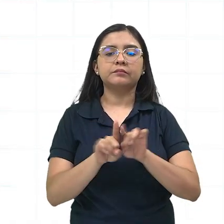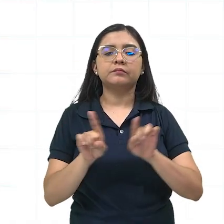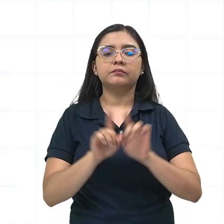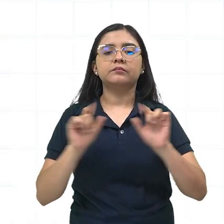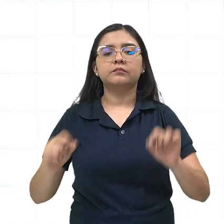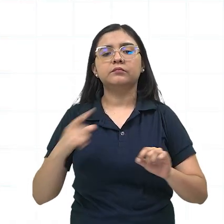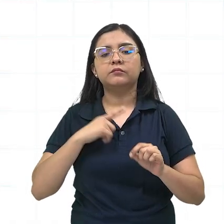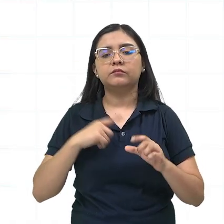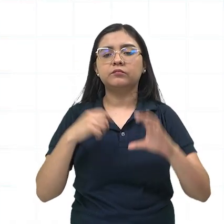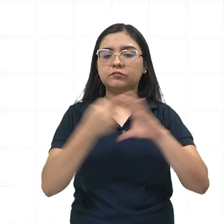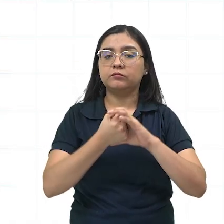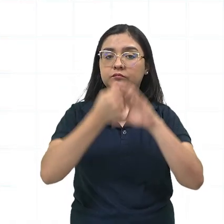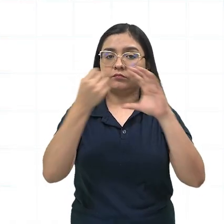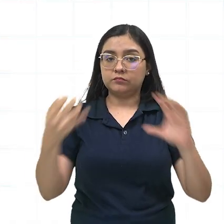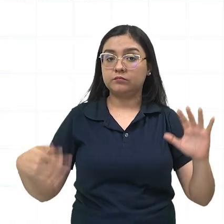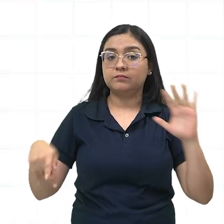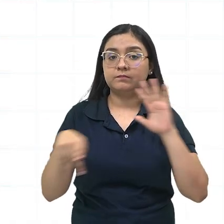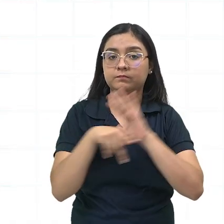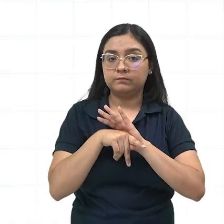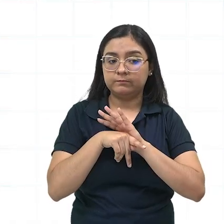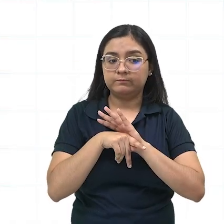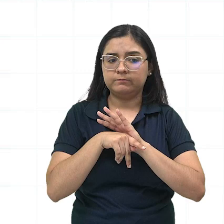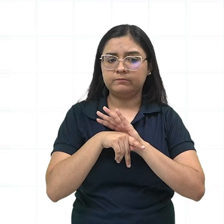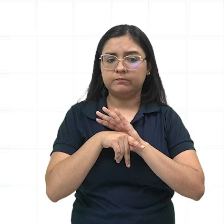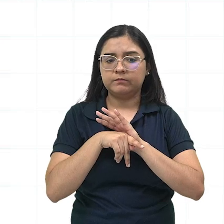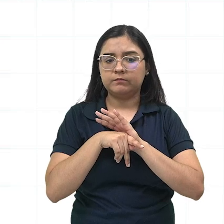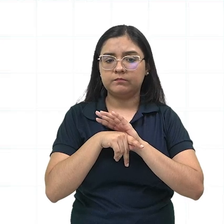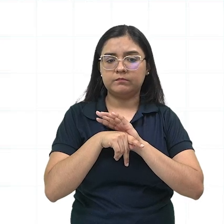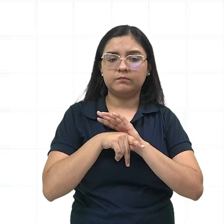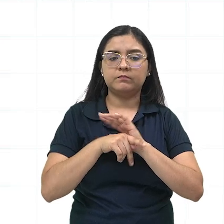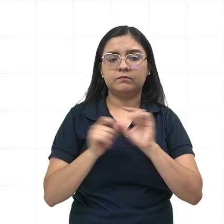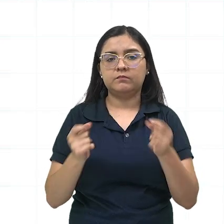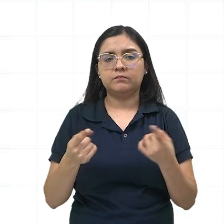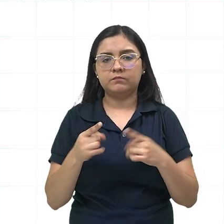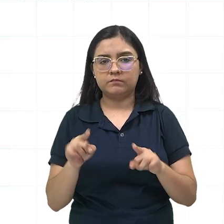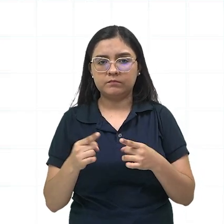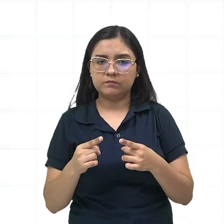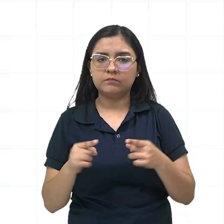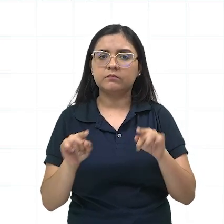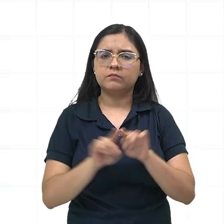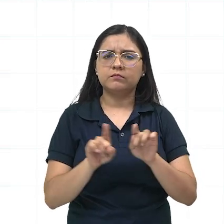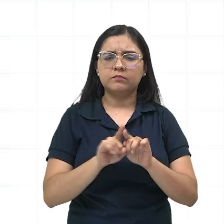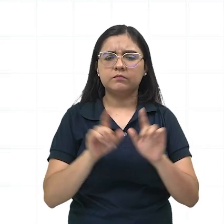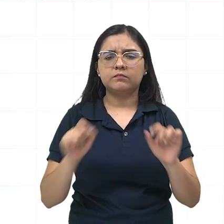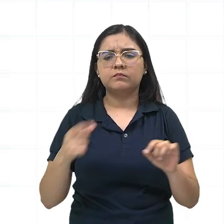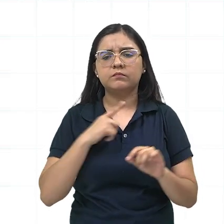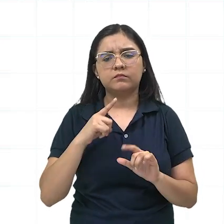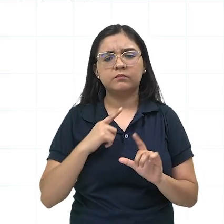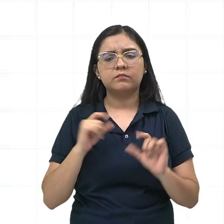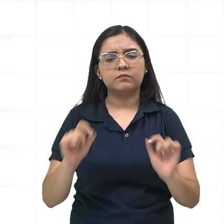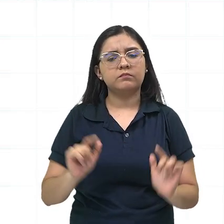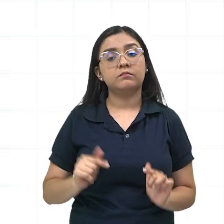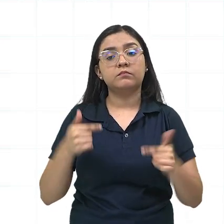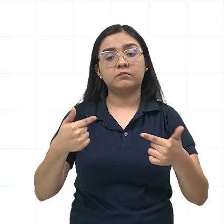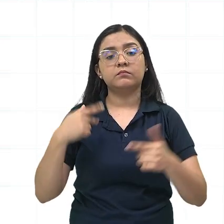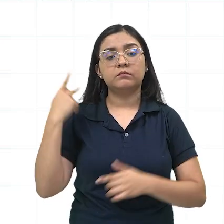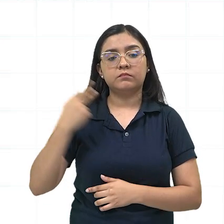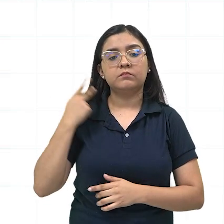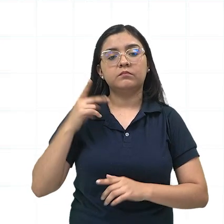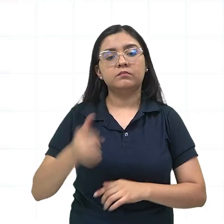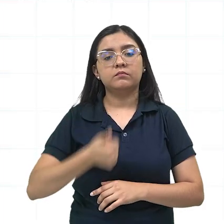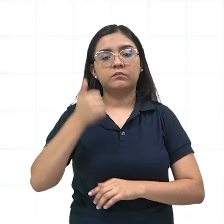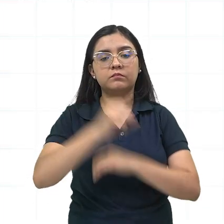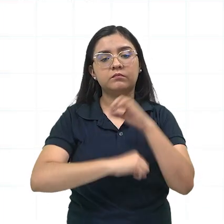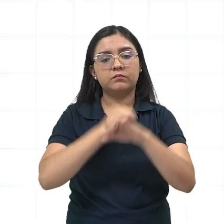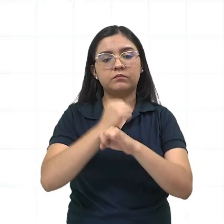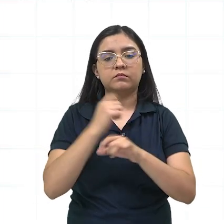suas brasilidades estava além dos acordes musicais. Era um ato político. Em seus